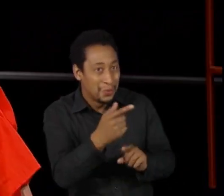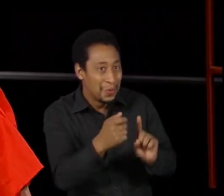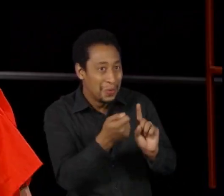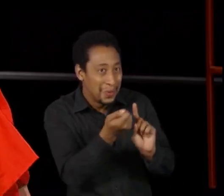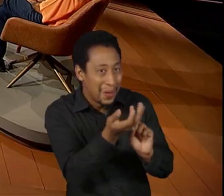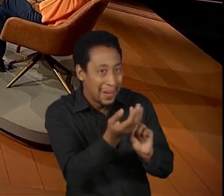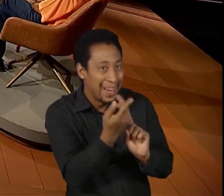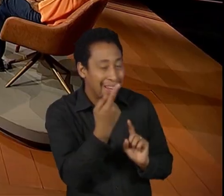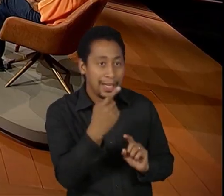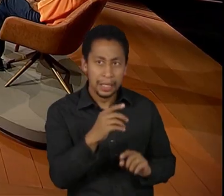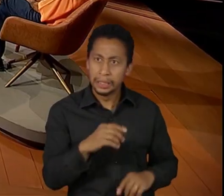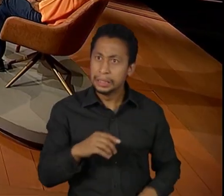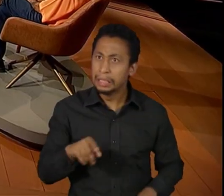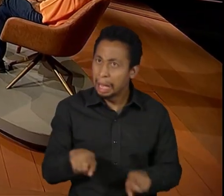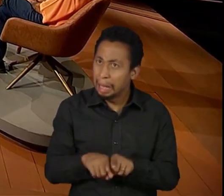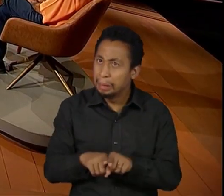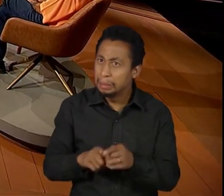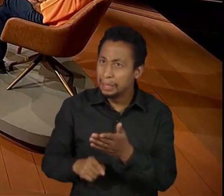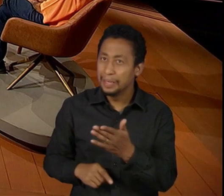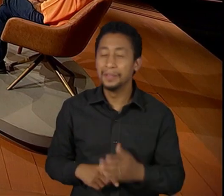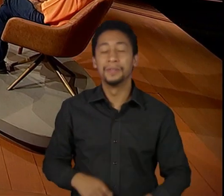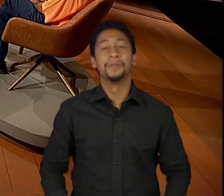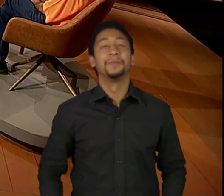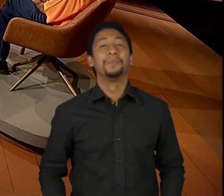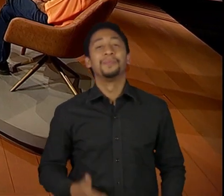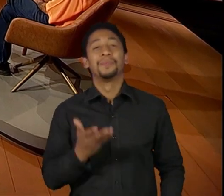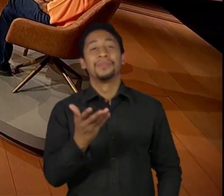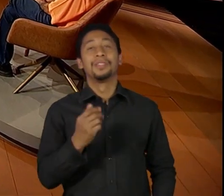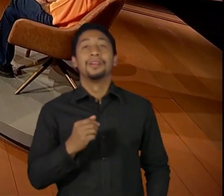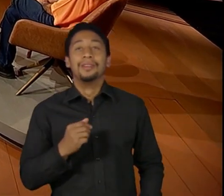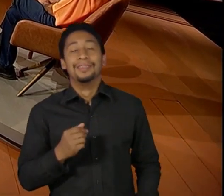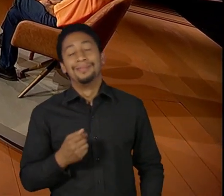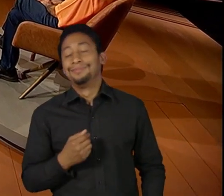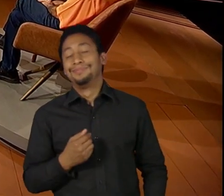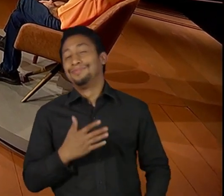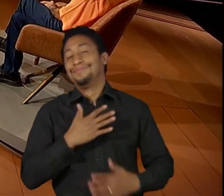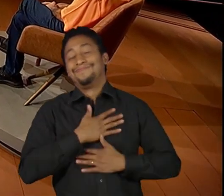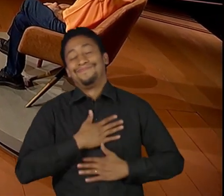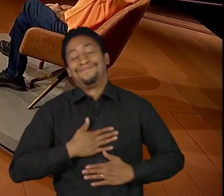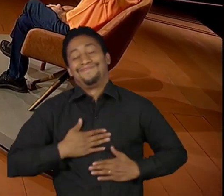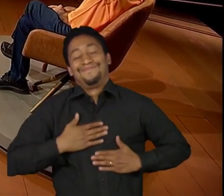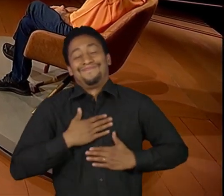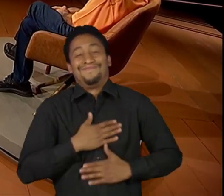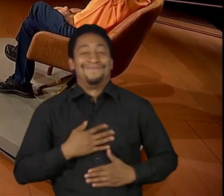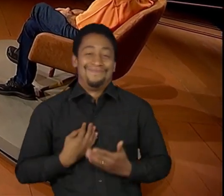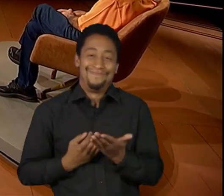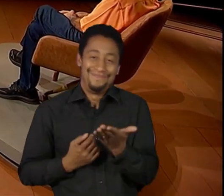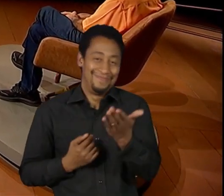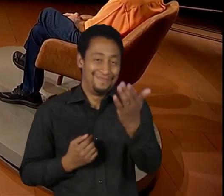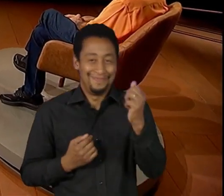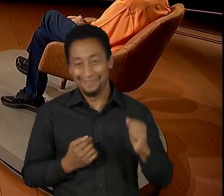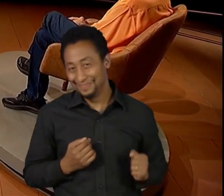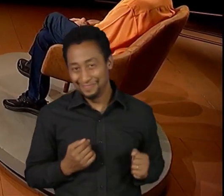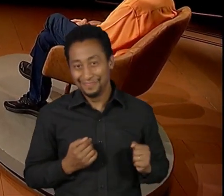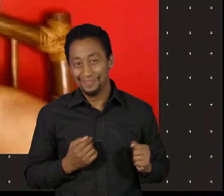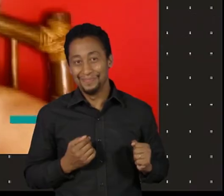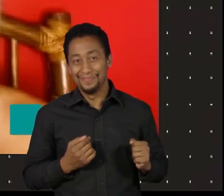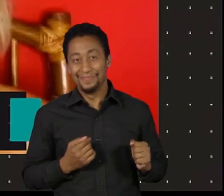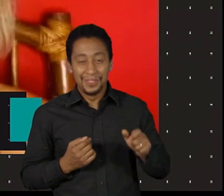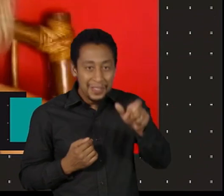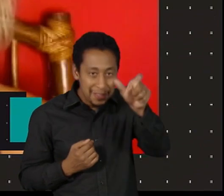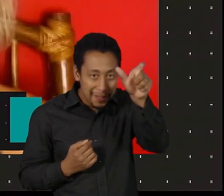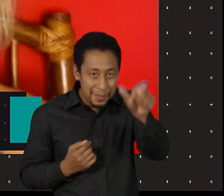aí também? Falar de Walter Breda, olha que prazer enorme. Porque além dele ser